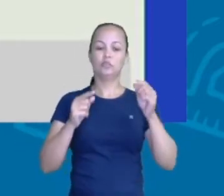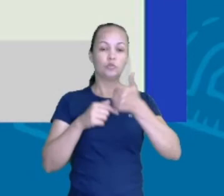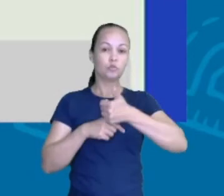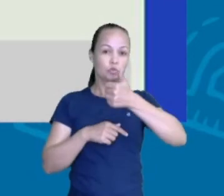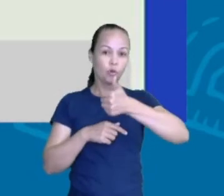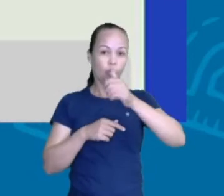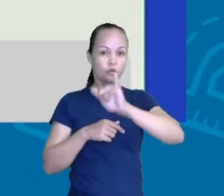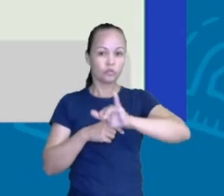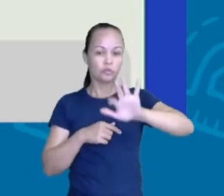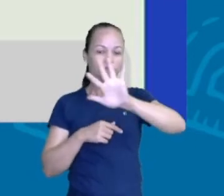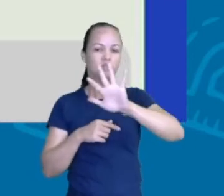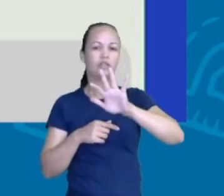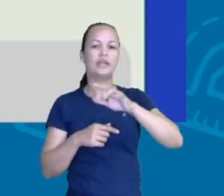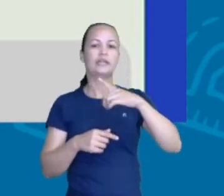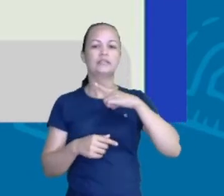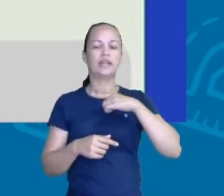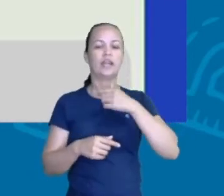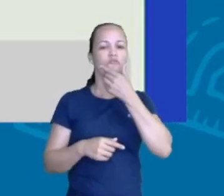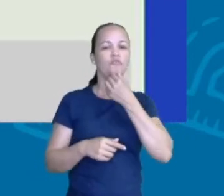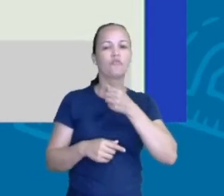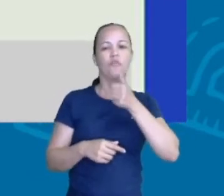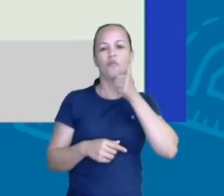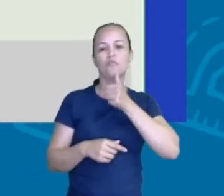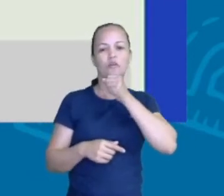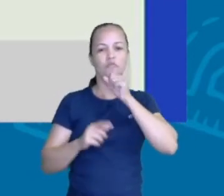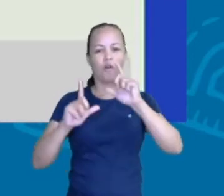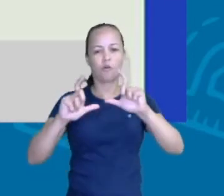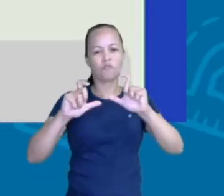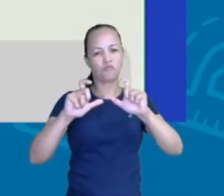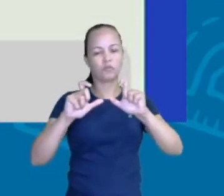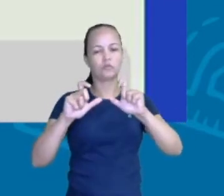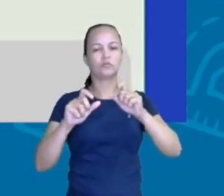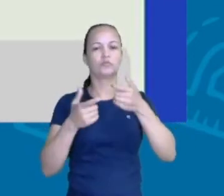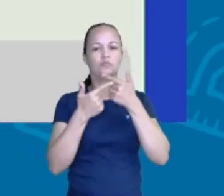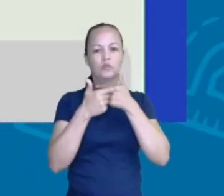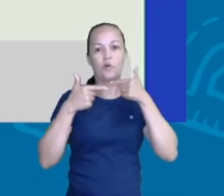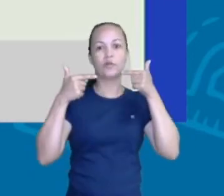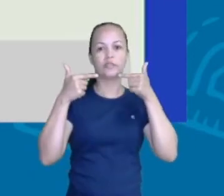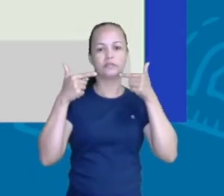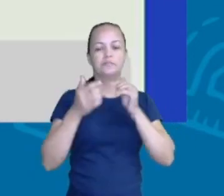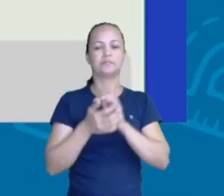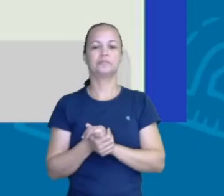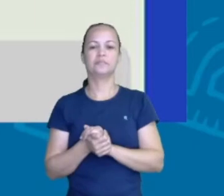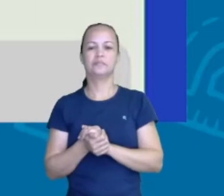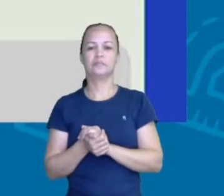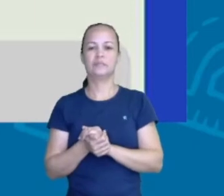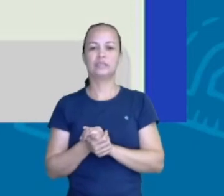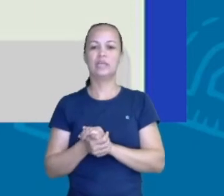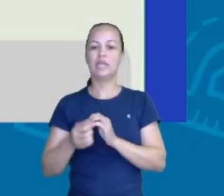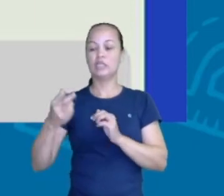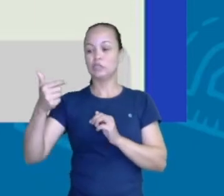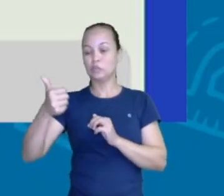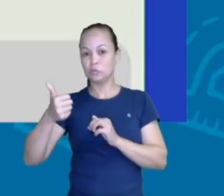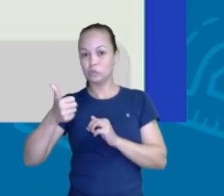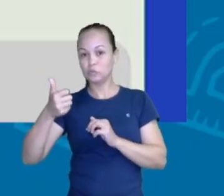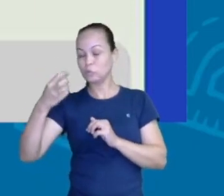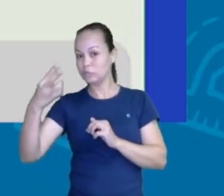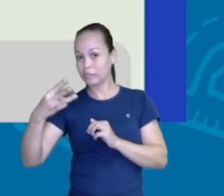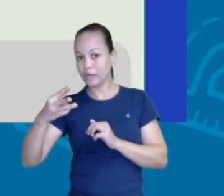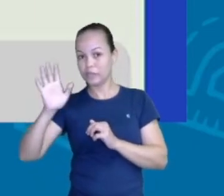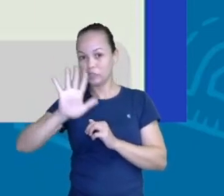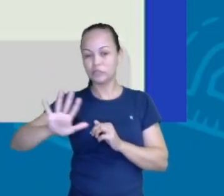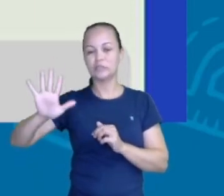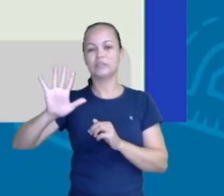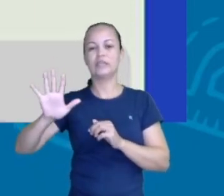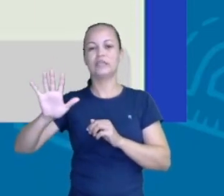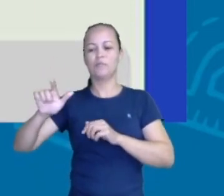uma foto. No 3, tem outras pessoas que também estão trabalhando. E no 4,